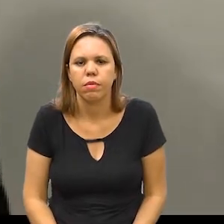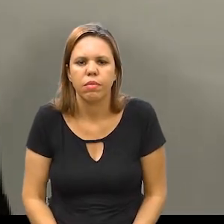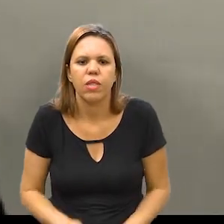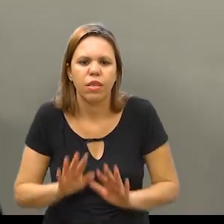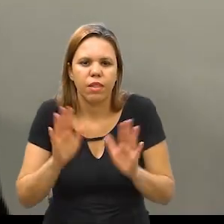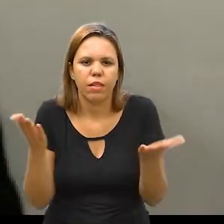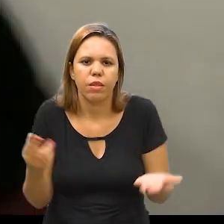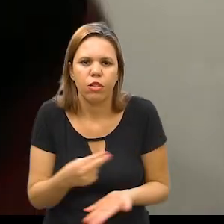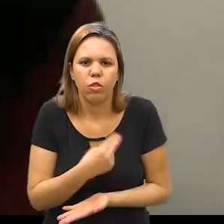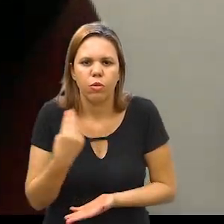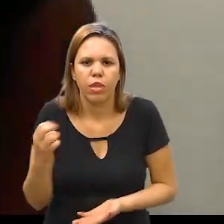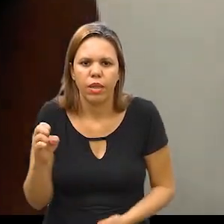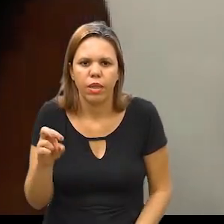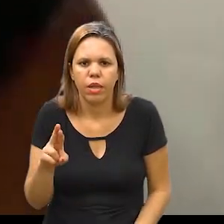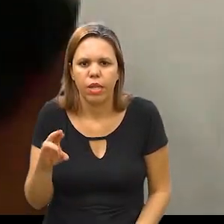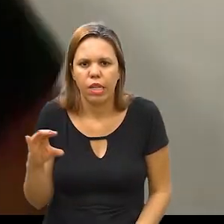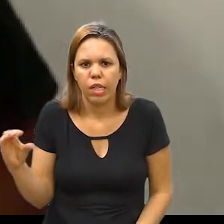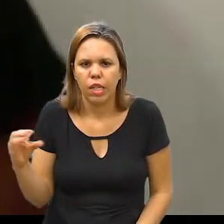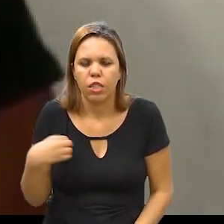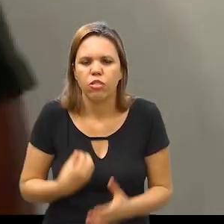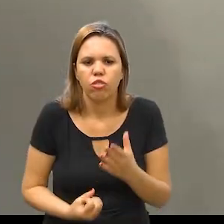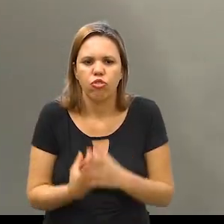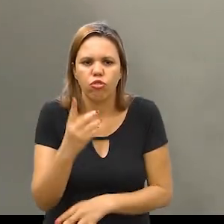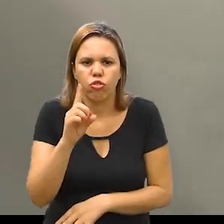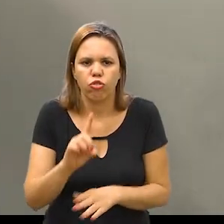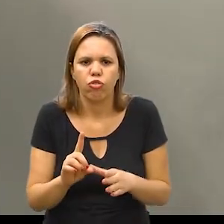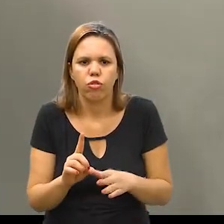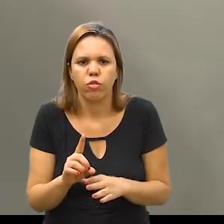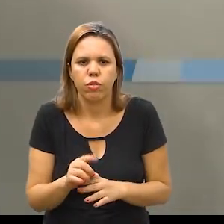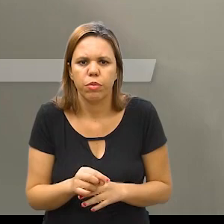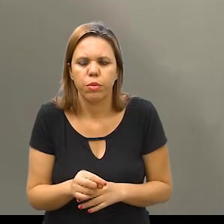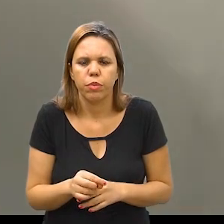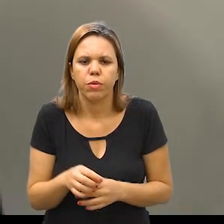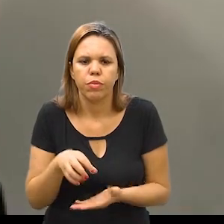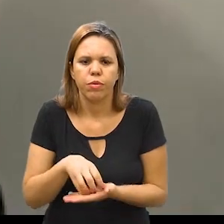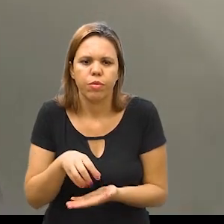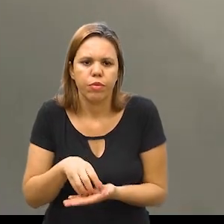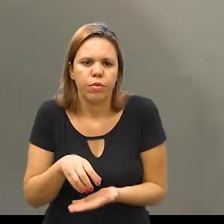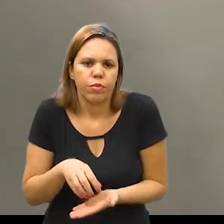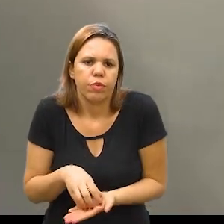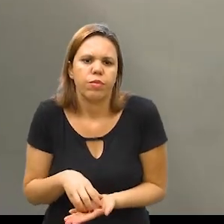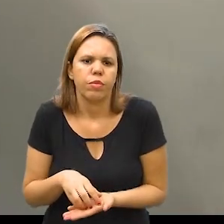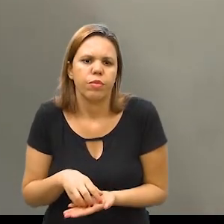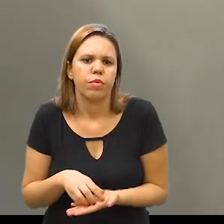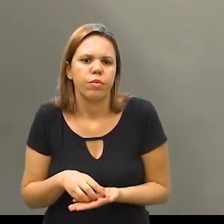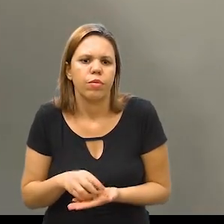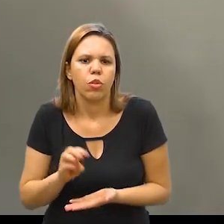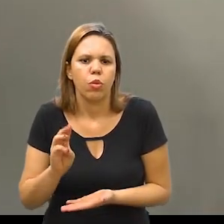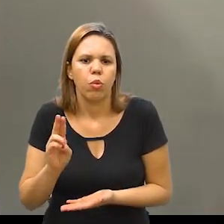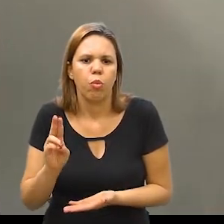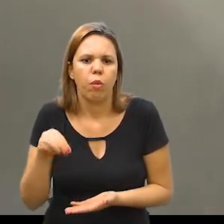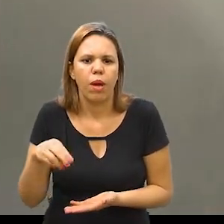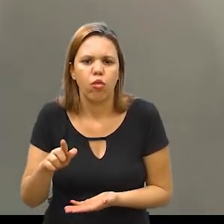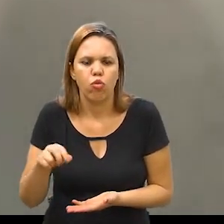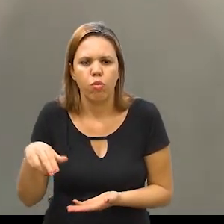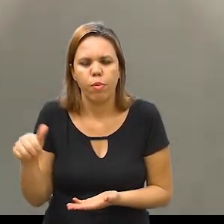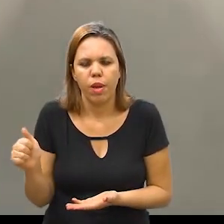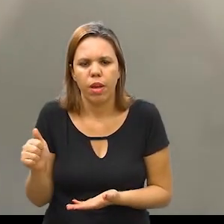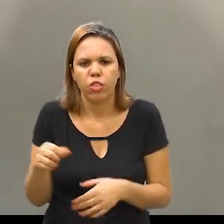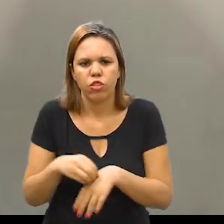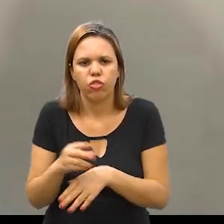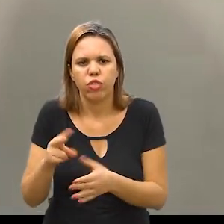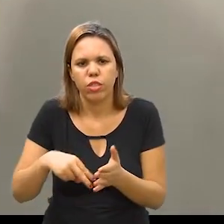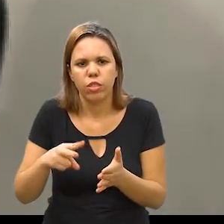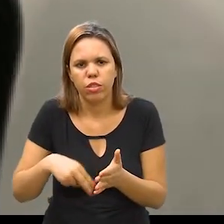Olá, meu nome é Eric Marçal, sou diretor de criação da agência Maguma, empreendedora há 12 anos. A minha dica de livro é esse livro aqui,